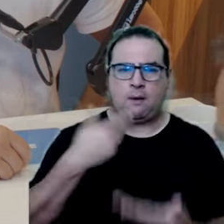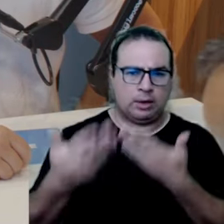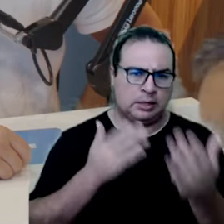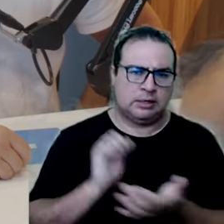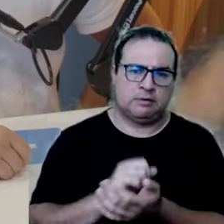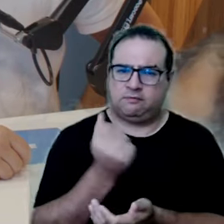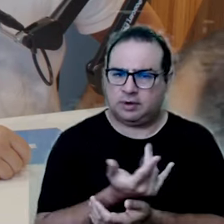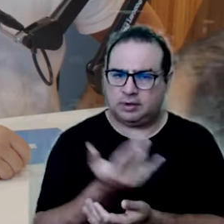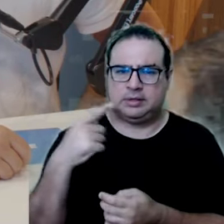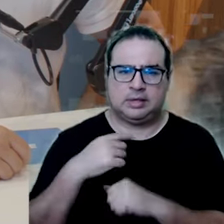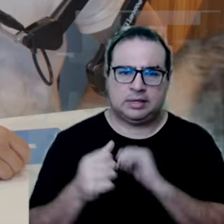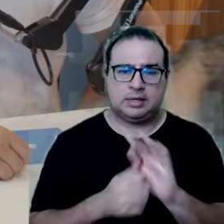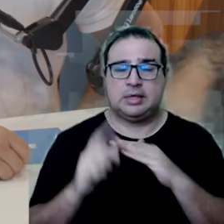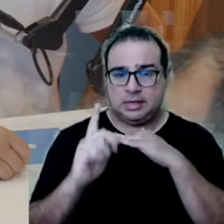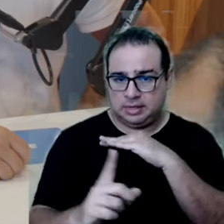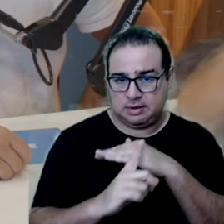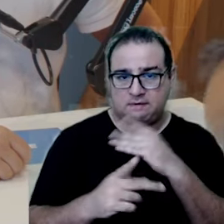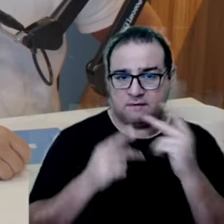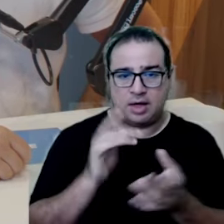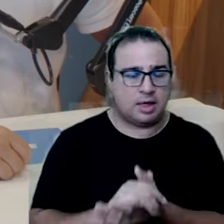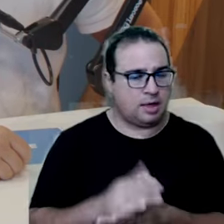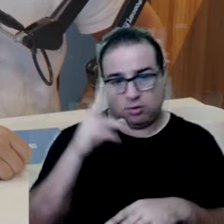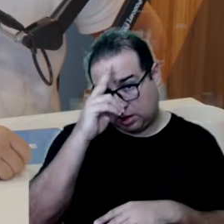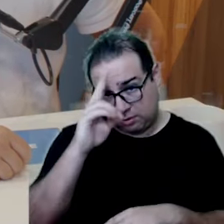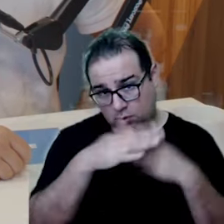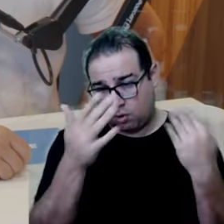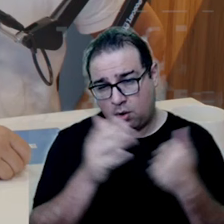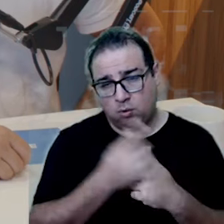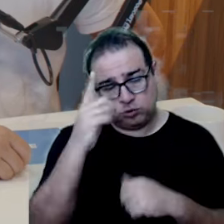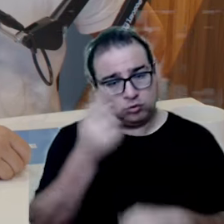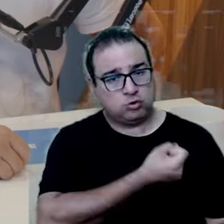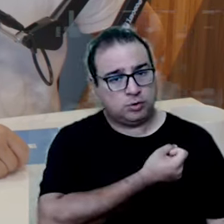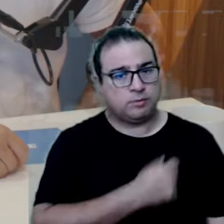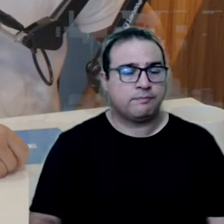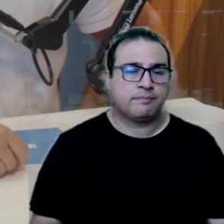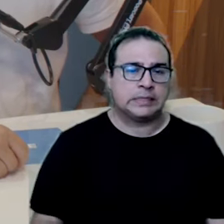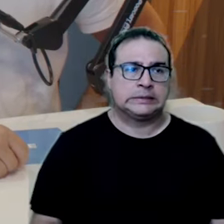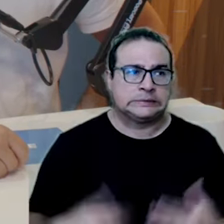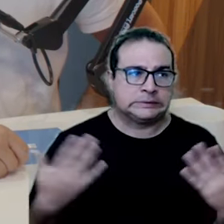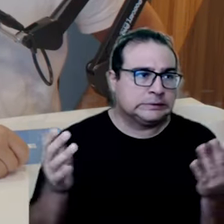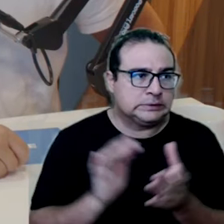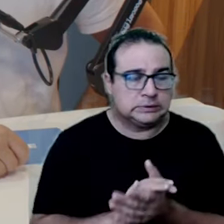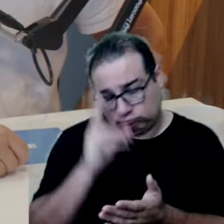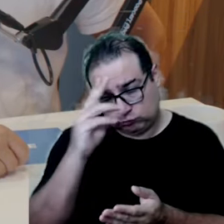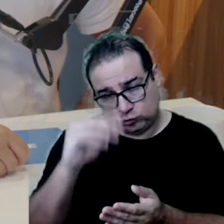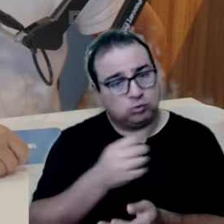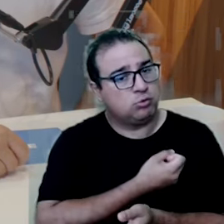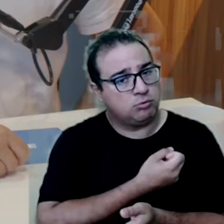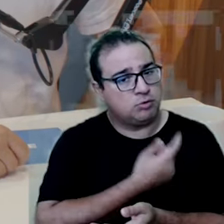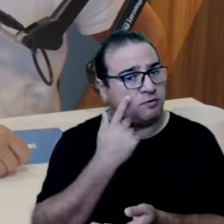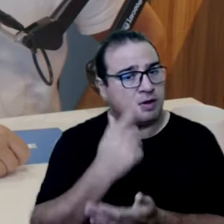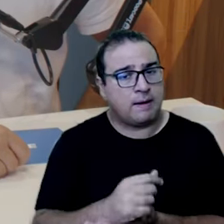atendo muitos casos de clientes que falam eu não lembro qual era o último número e aí a gente fala olha lança um